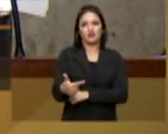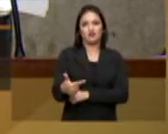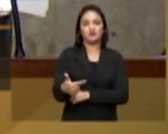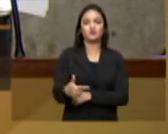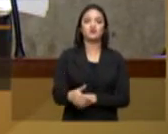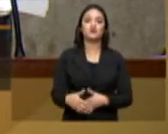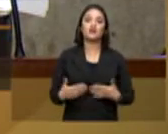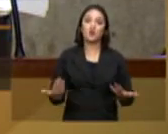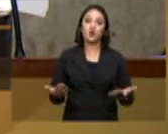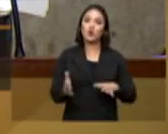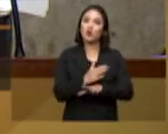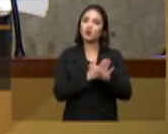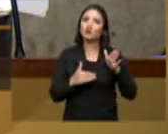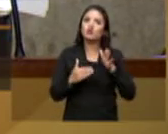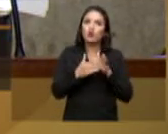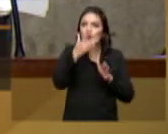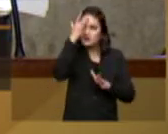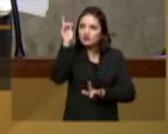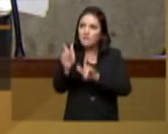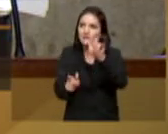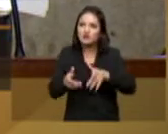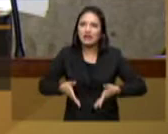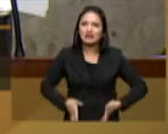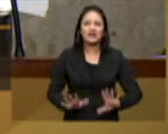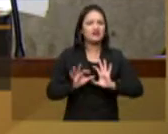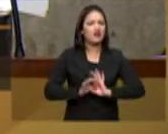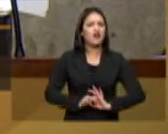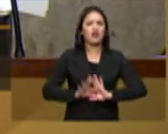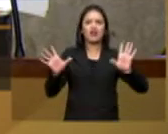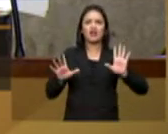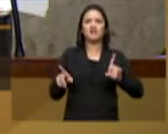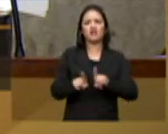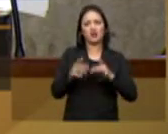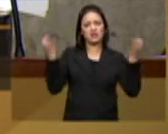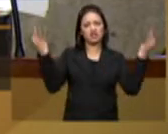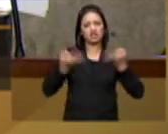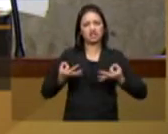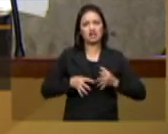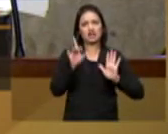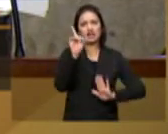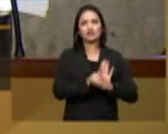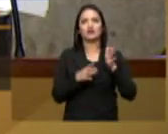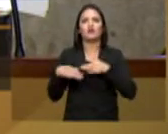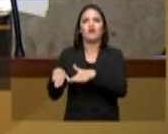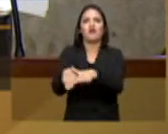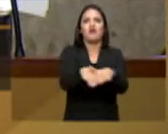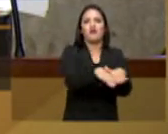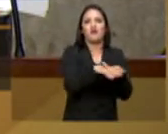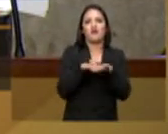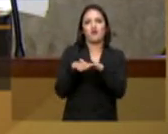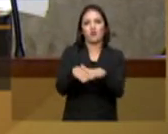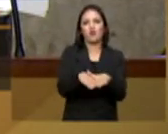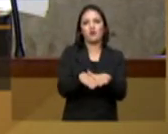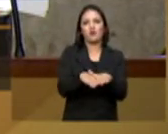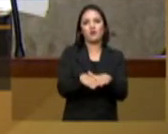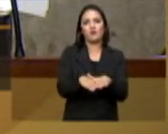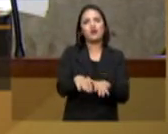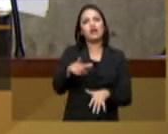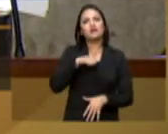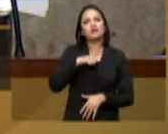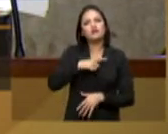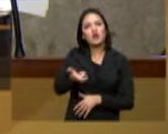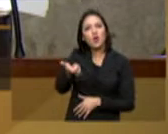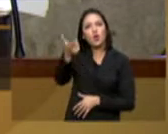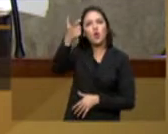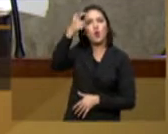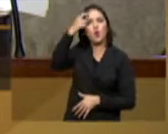as pessoas nascem livres e iguais em dignidade e direitos. São dotadas de razão e